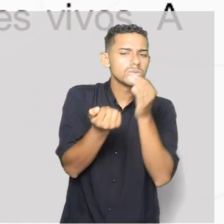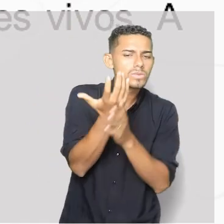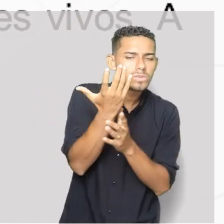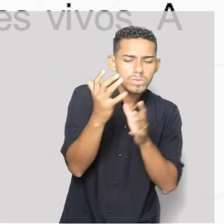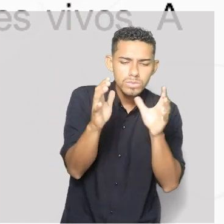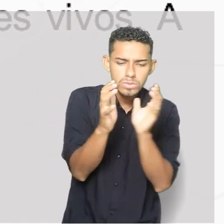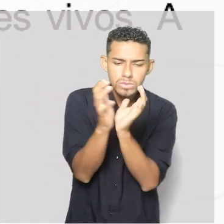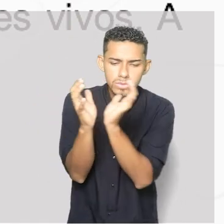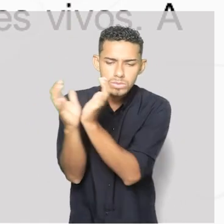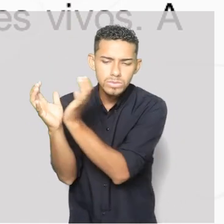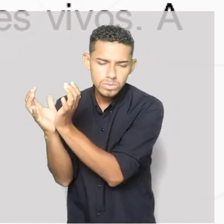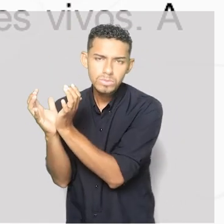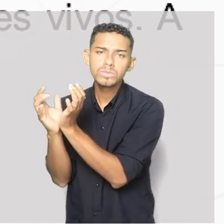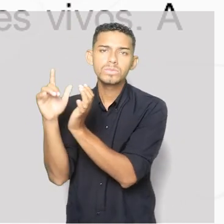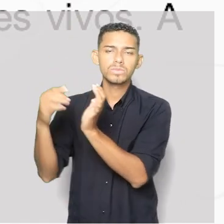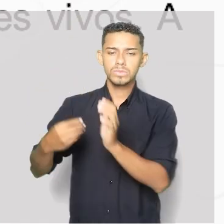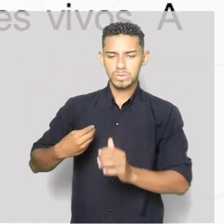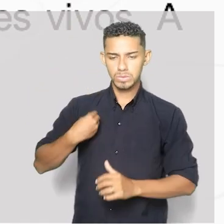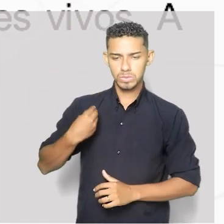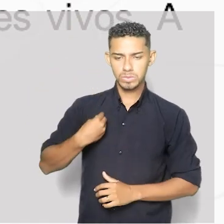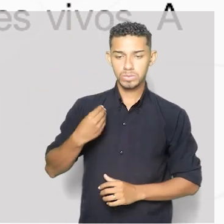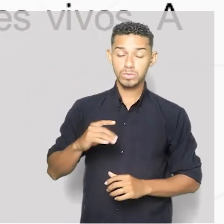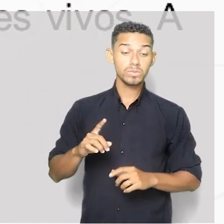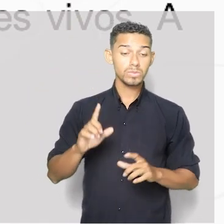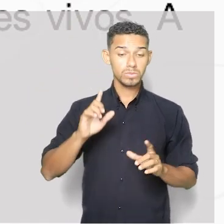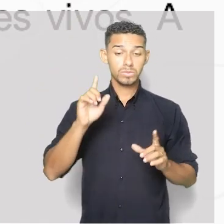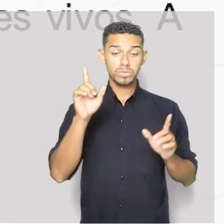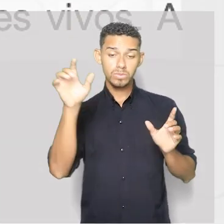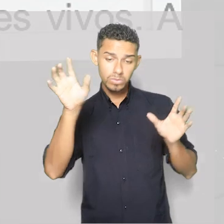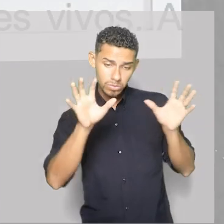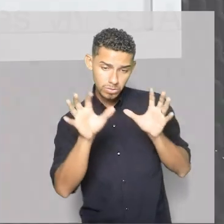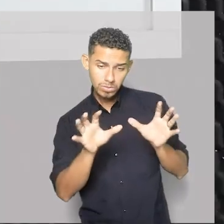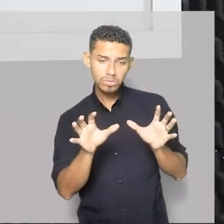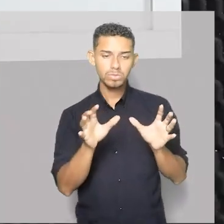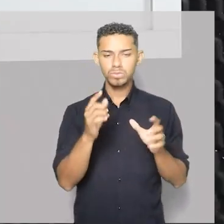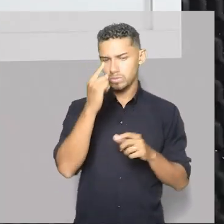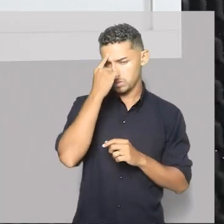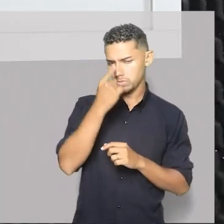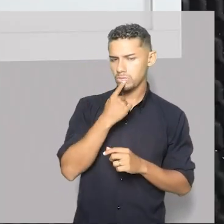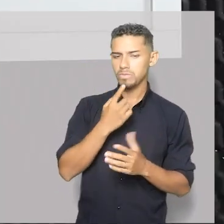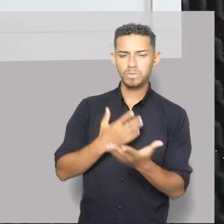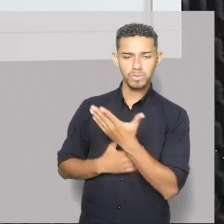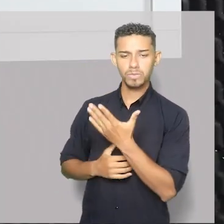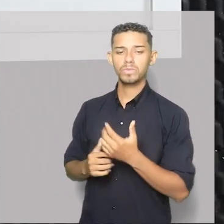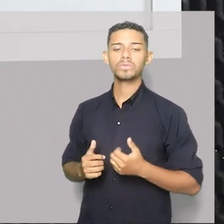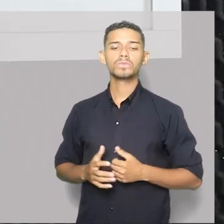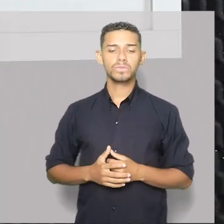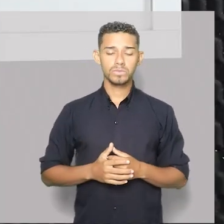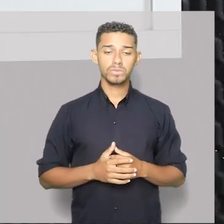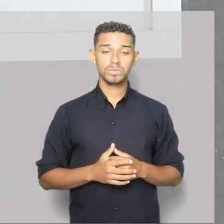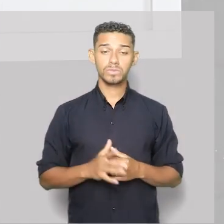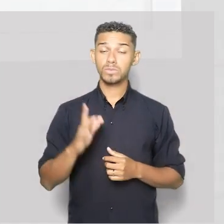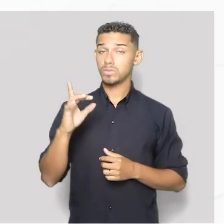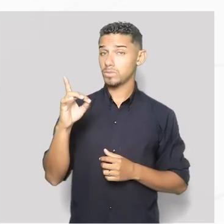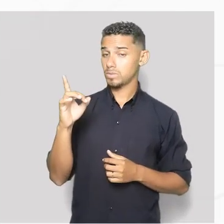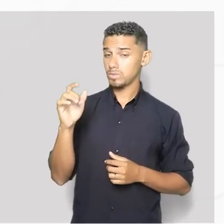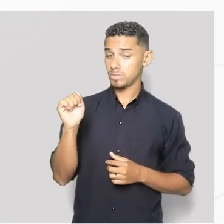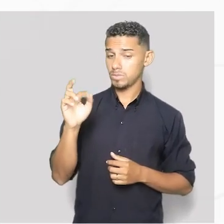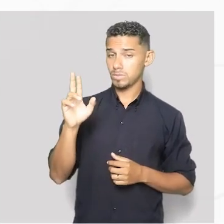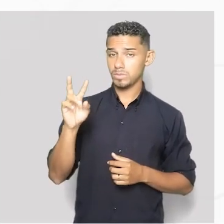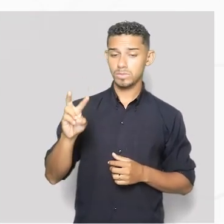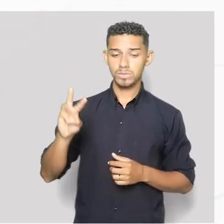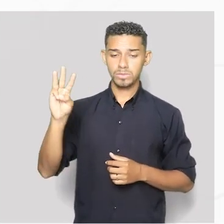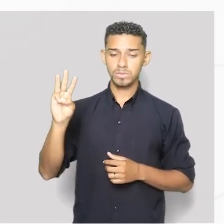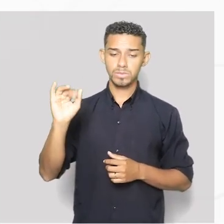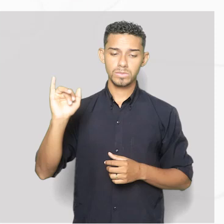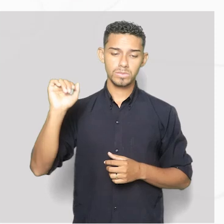vivos. A figura ilustra um dos rabiscos feitos por Darwin. Então, observem aí, a figura é essa, tá? Que